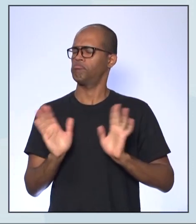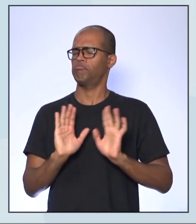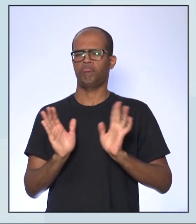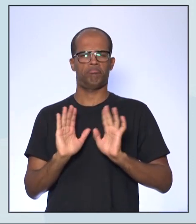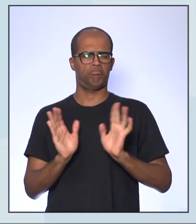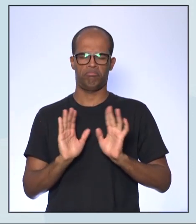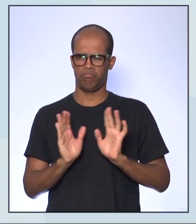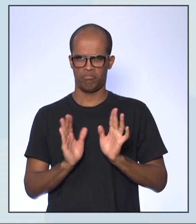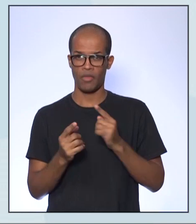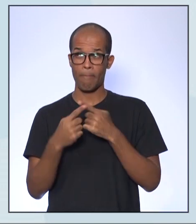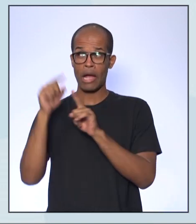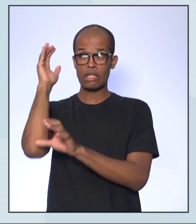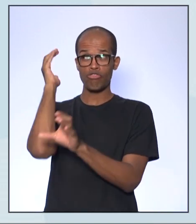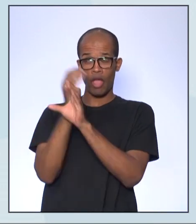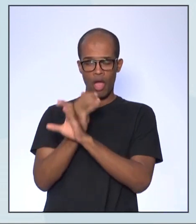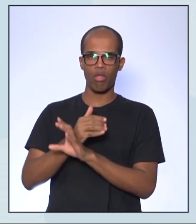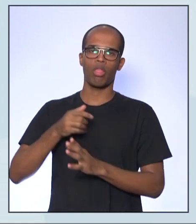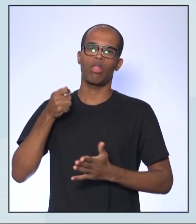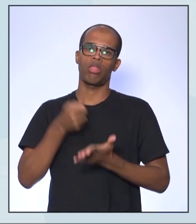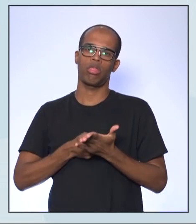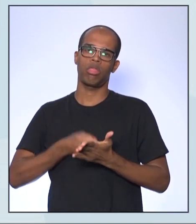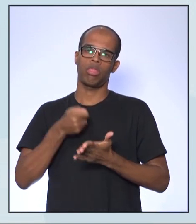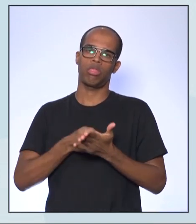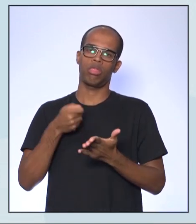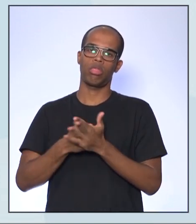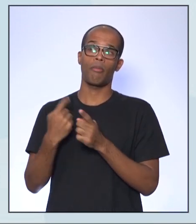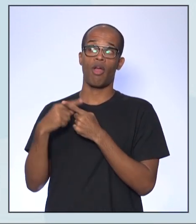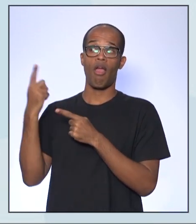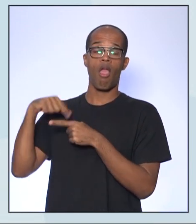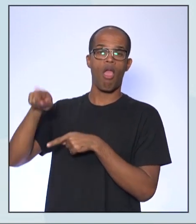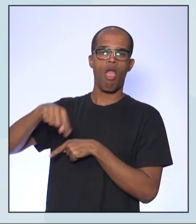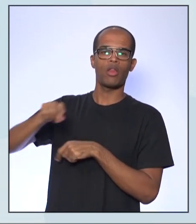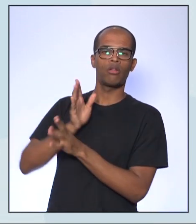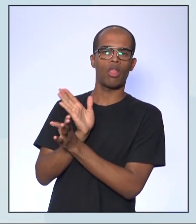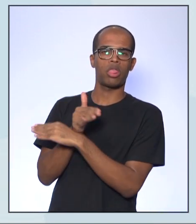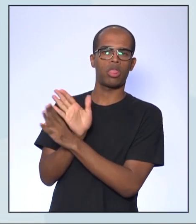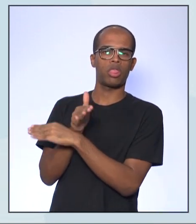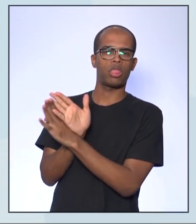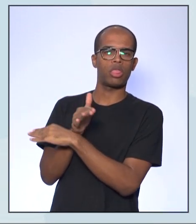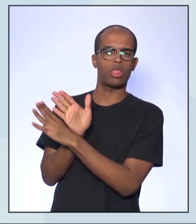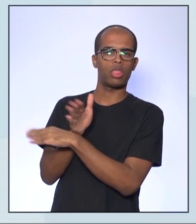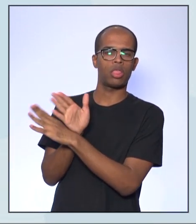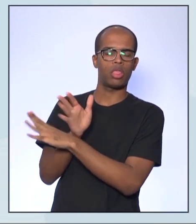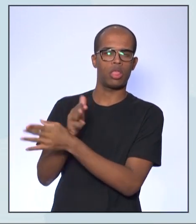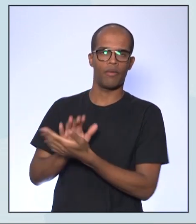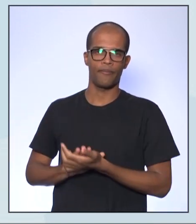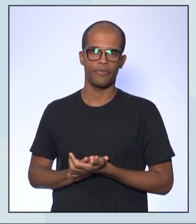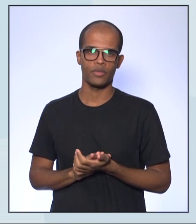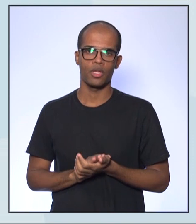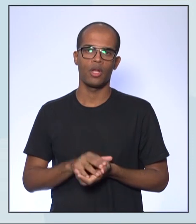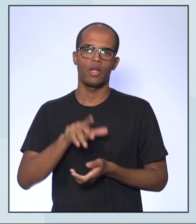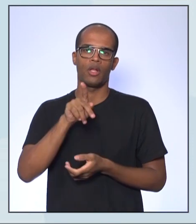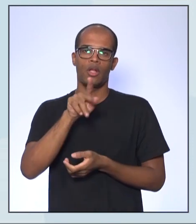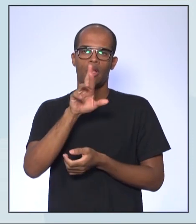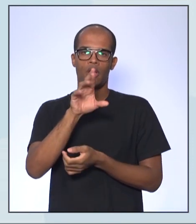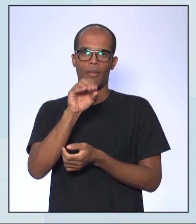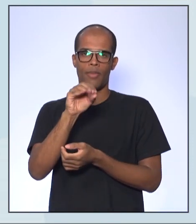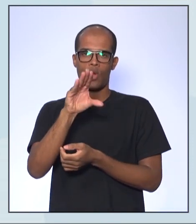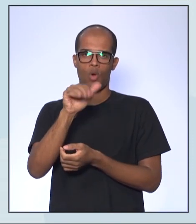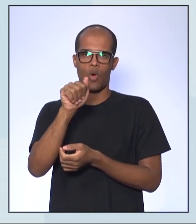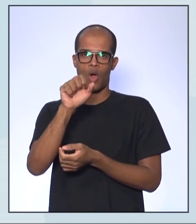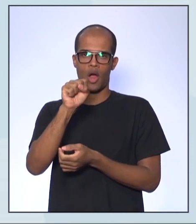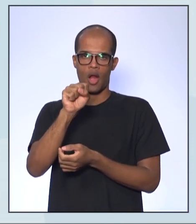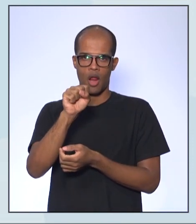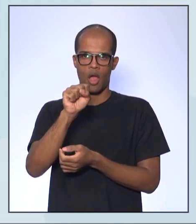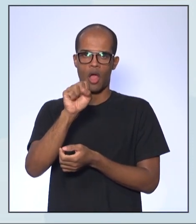fazerem constar os engenheiros municipais procrastinando a solução da questão. Procrastinar, gente, significa